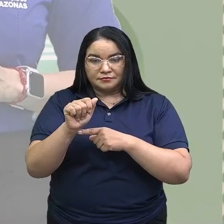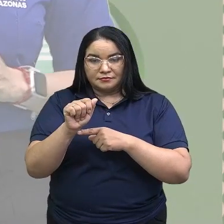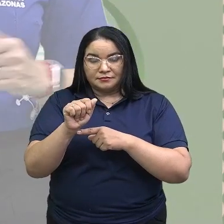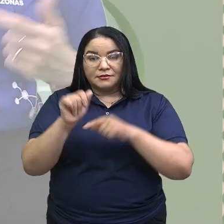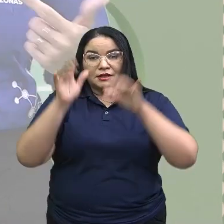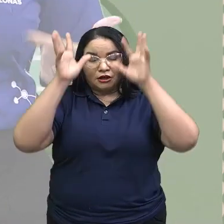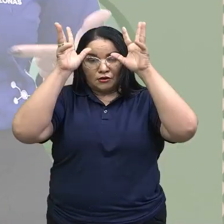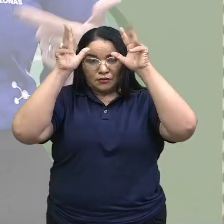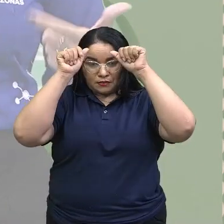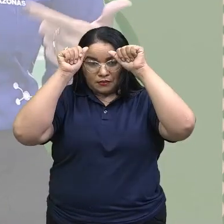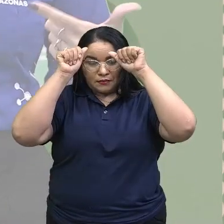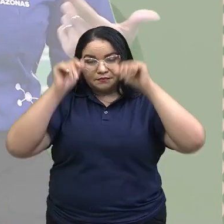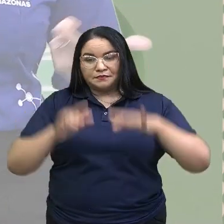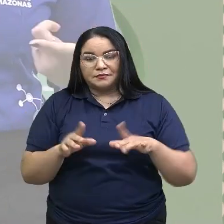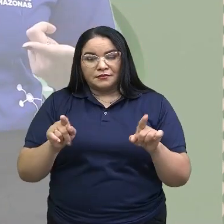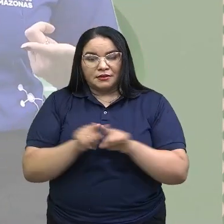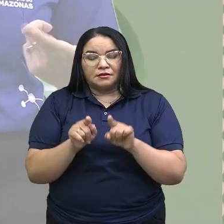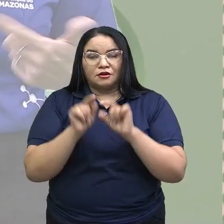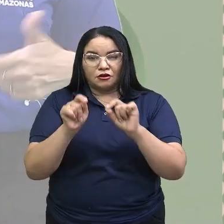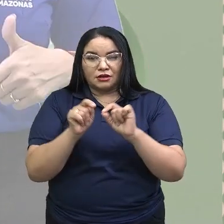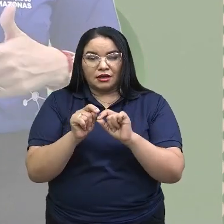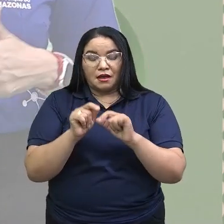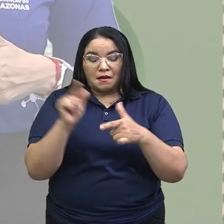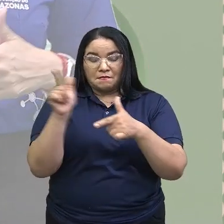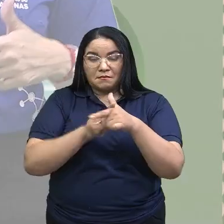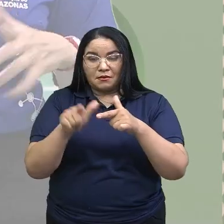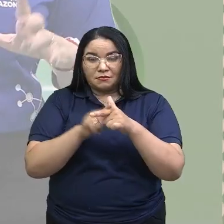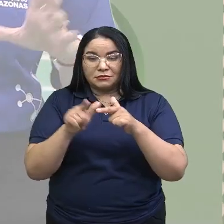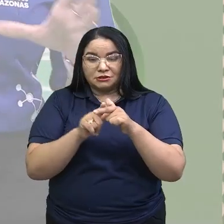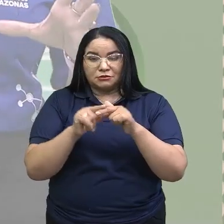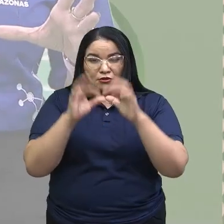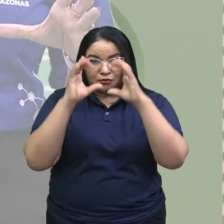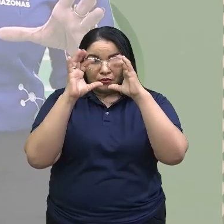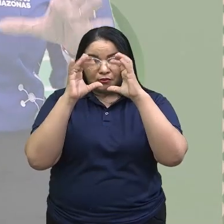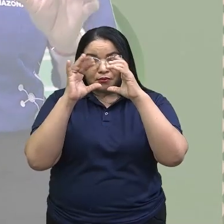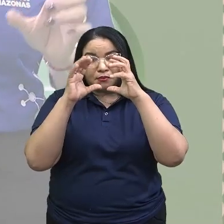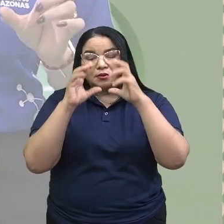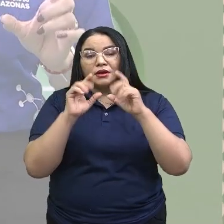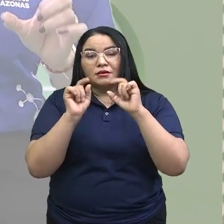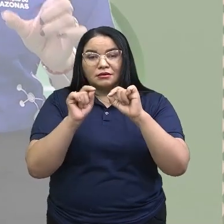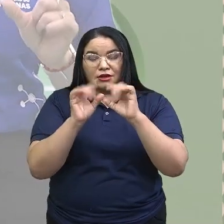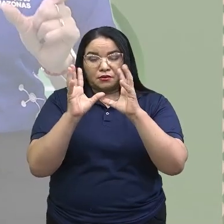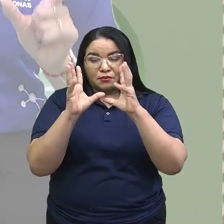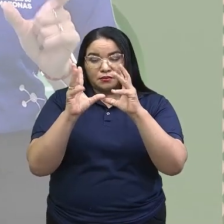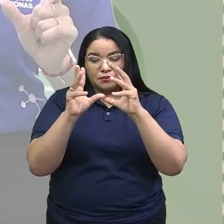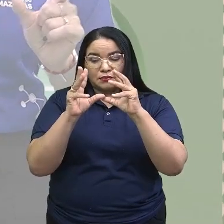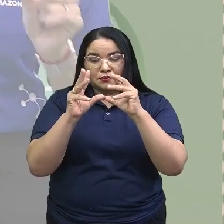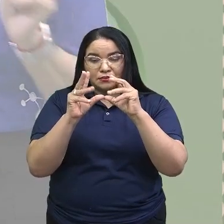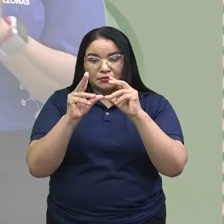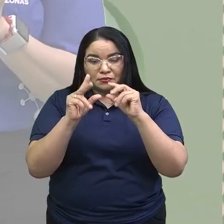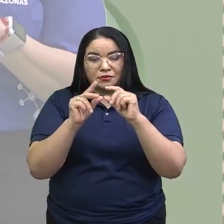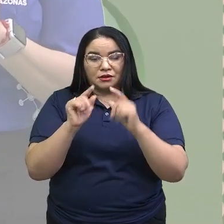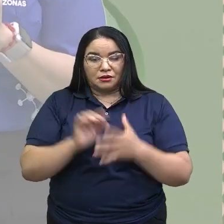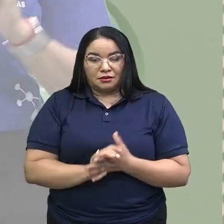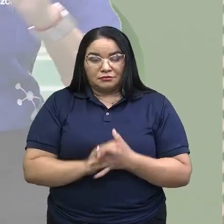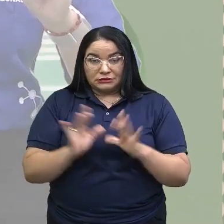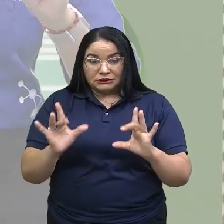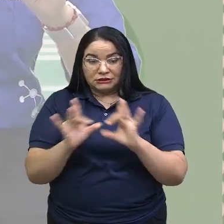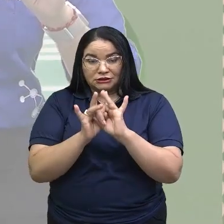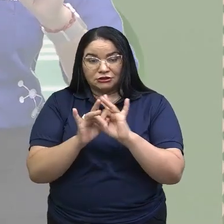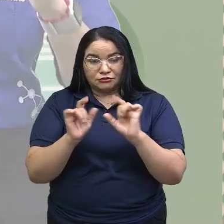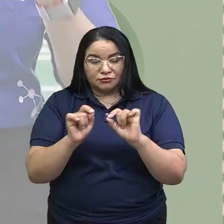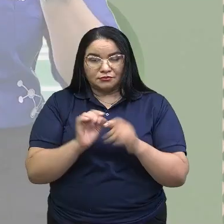um transtorno neurodegenerativo. Quando a gente fala de neurodegenerativo, a gente já observa ali duas palavrinhas que estão